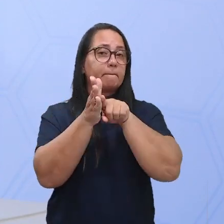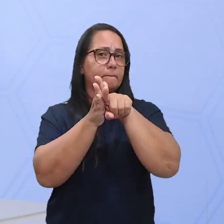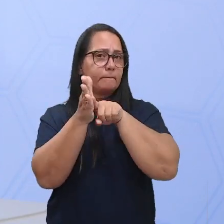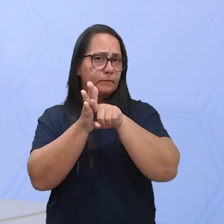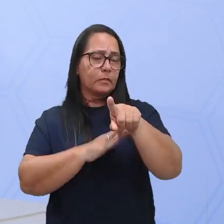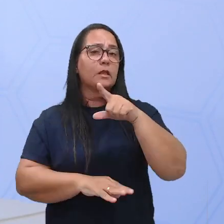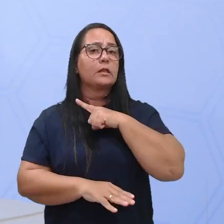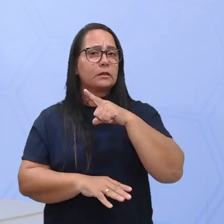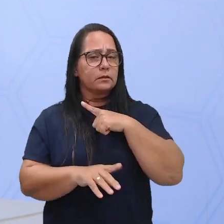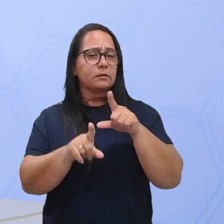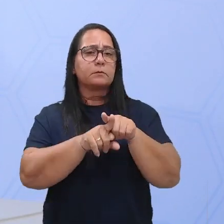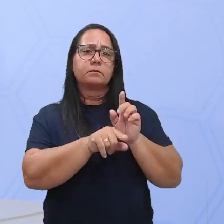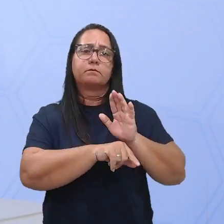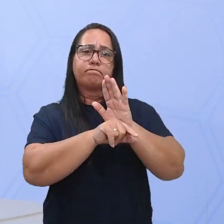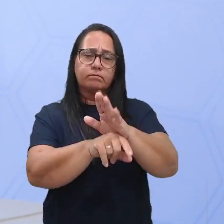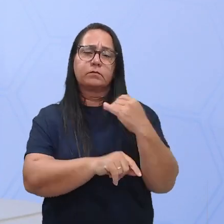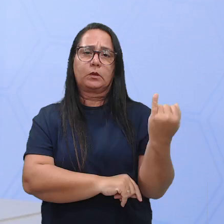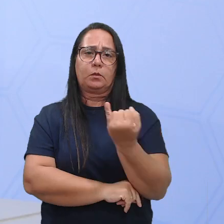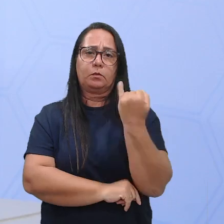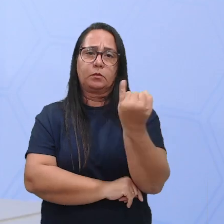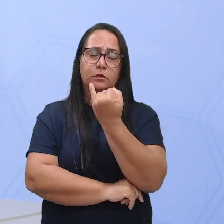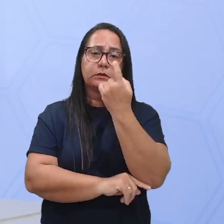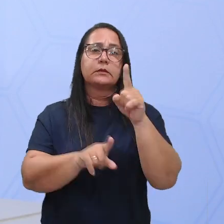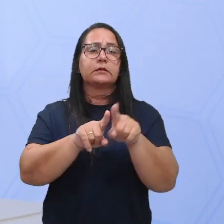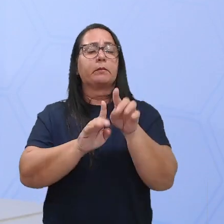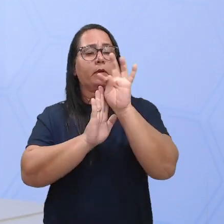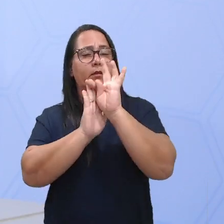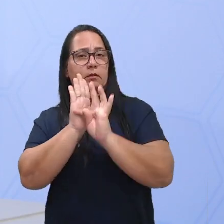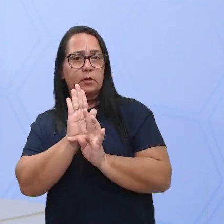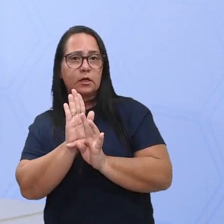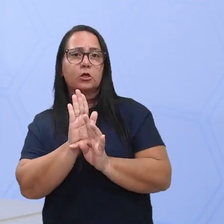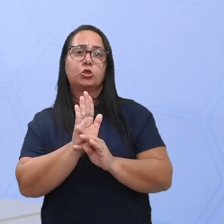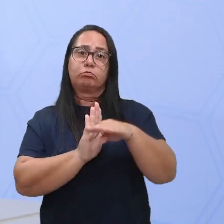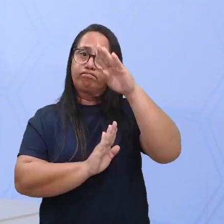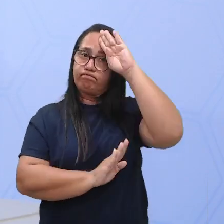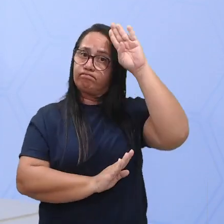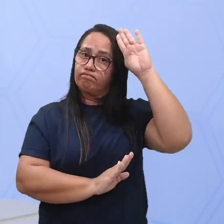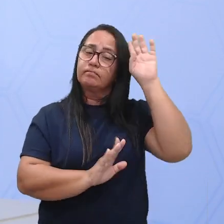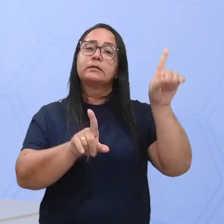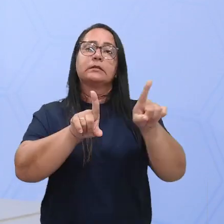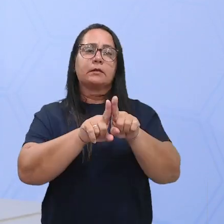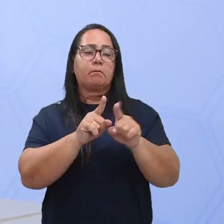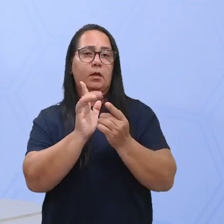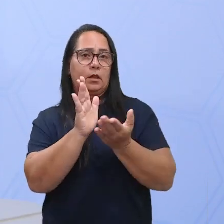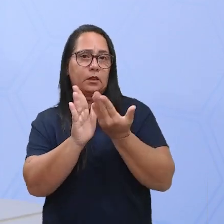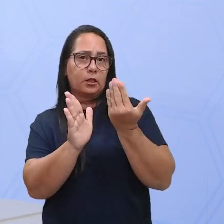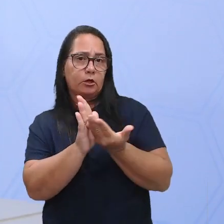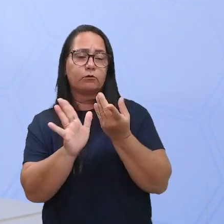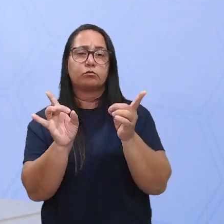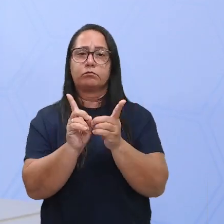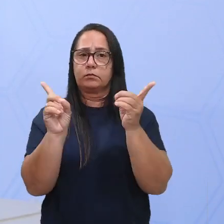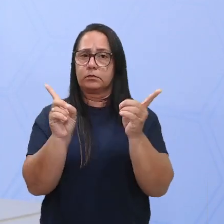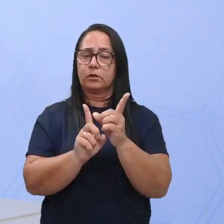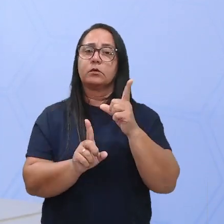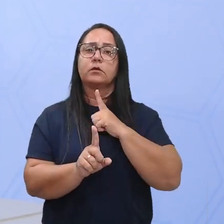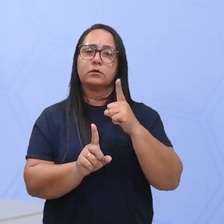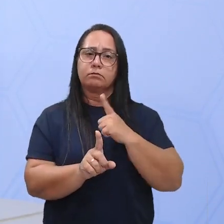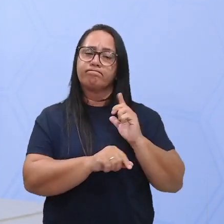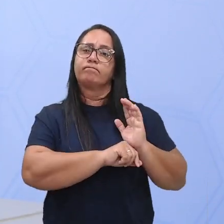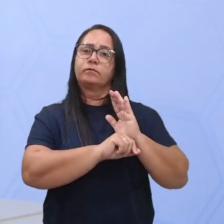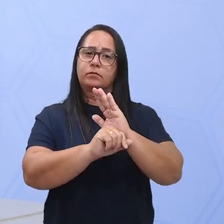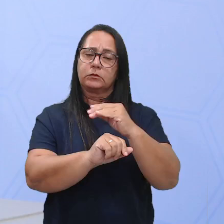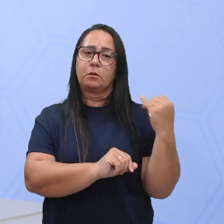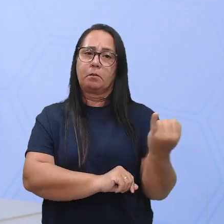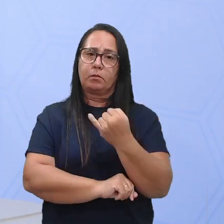têm contribuições muito importantes, tanto em textos acadêmicos como em livros didáticos. Eles têm contribuições muito importantes